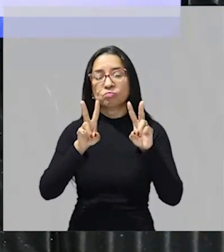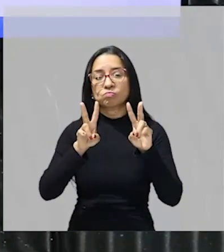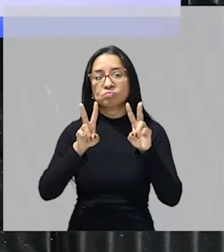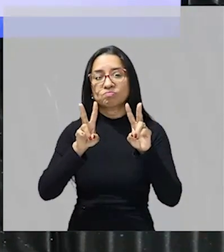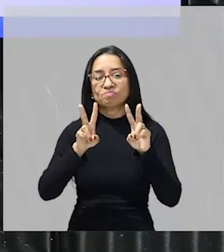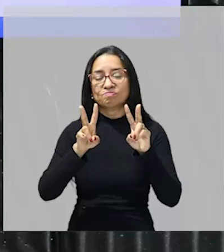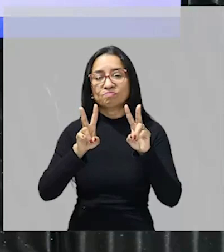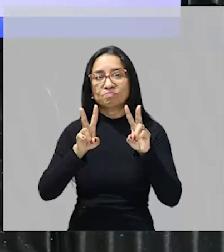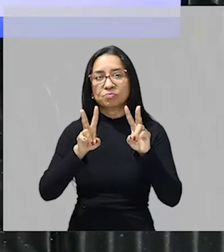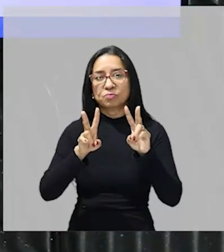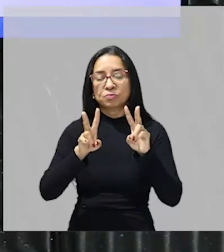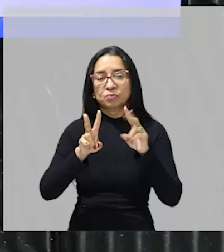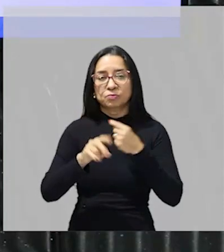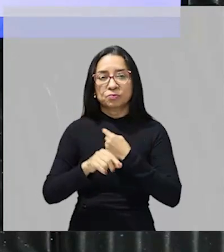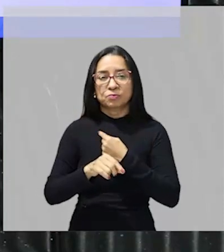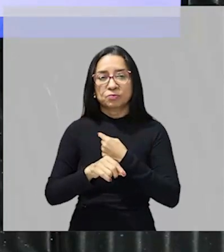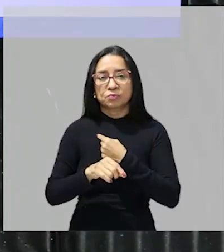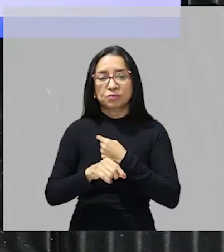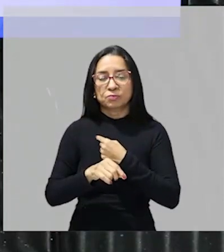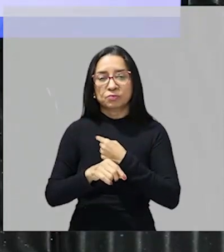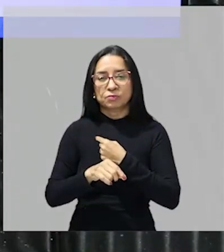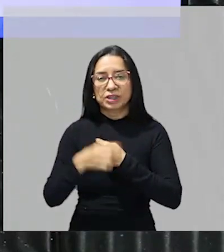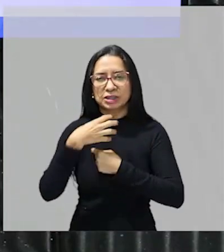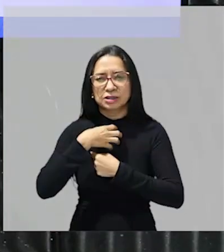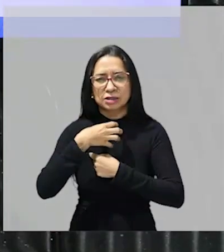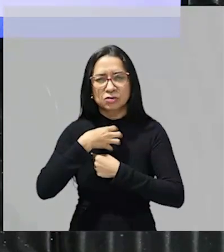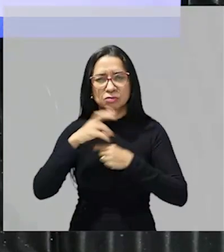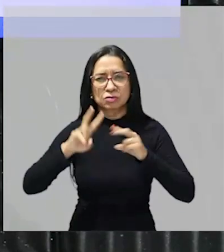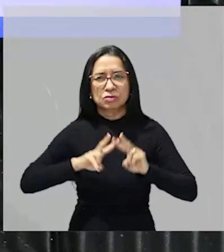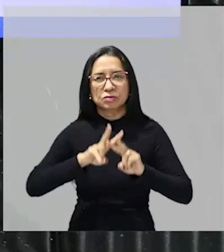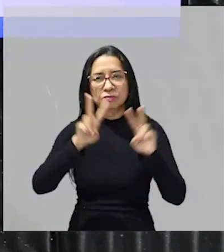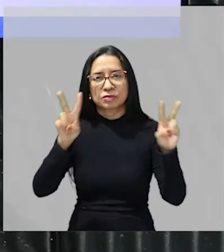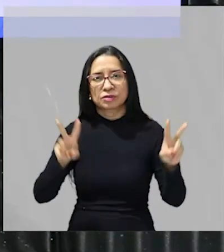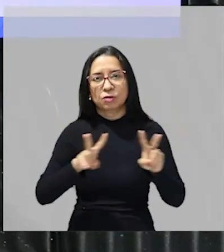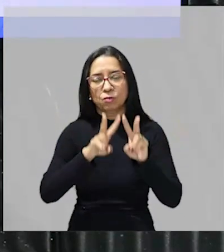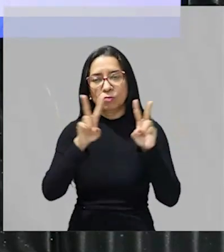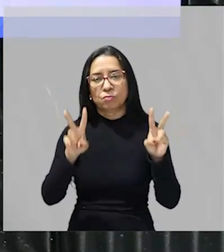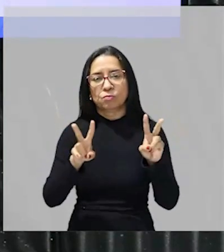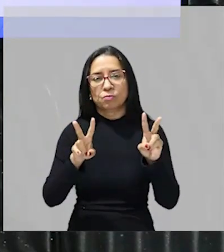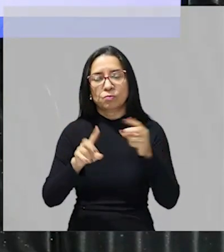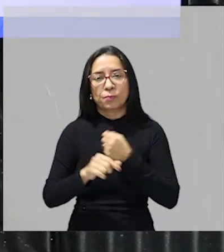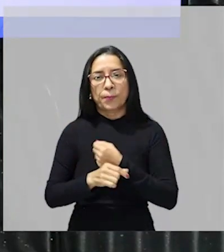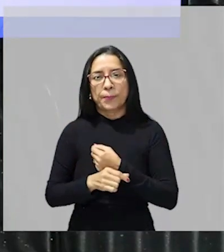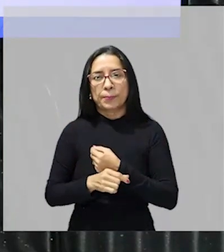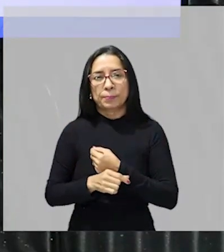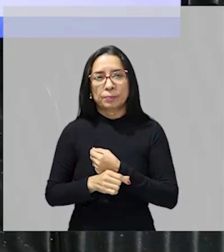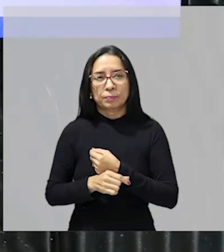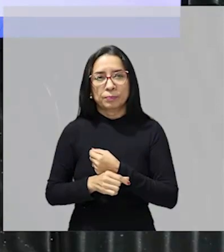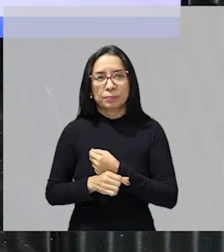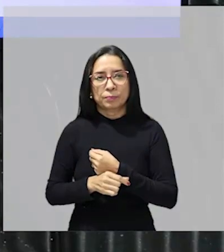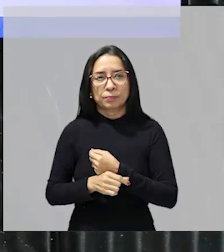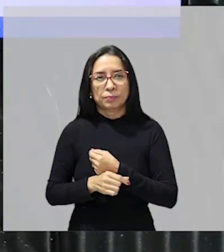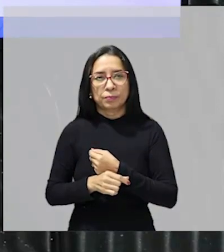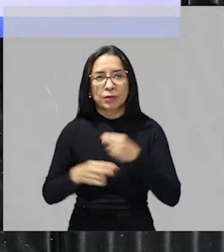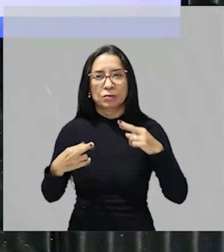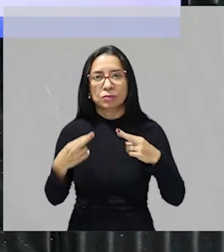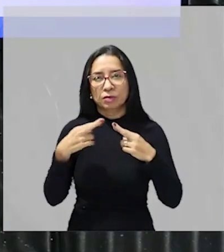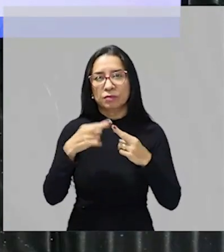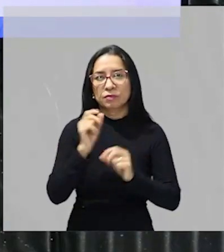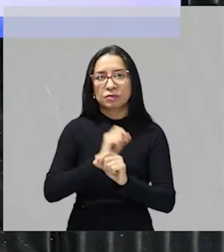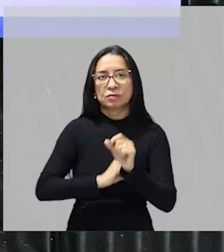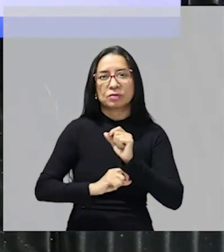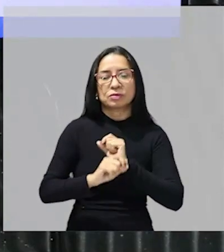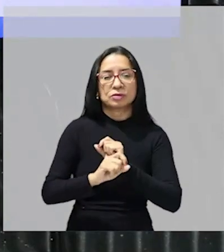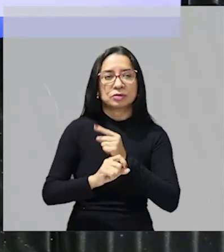já é um arcaísmo, não se usa mais, né? Quando eu me refiro a isso, eu